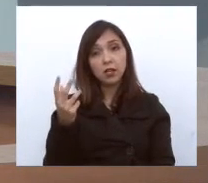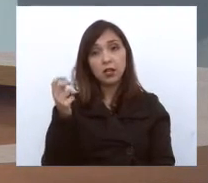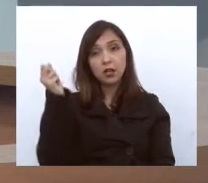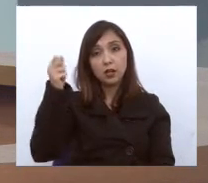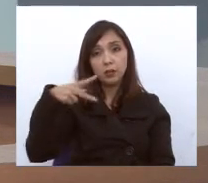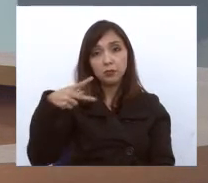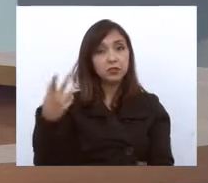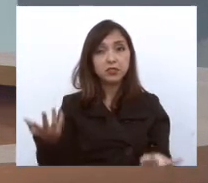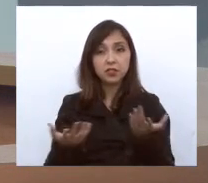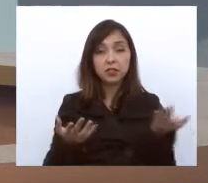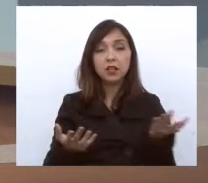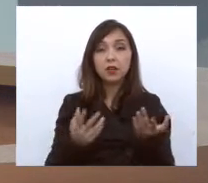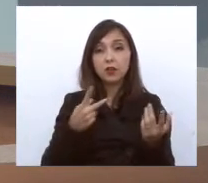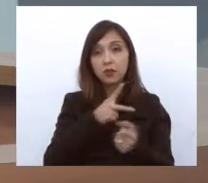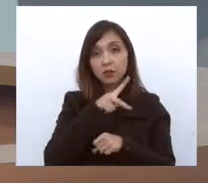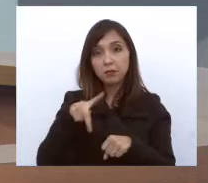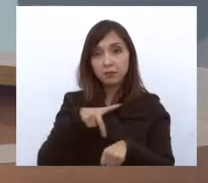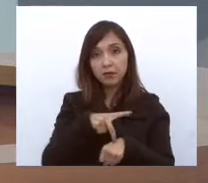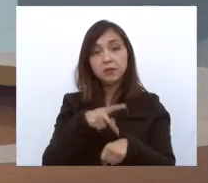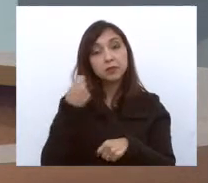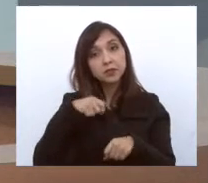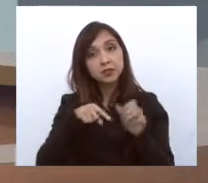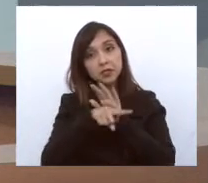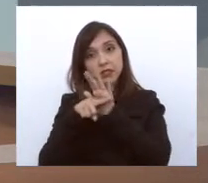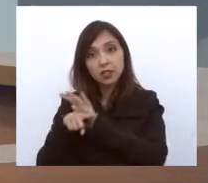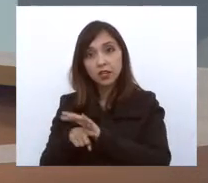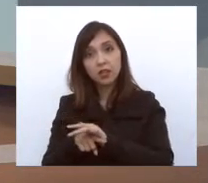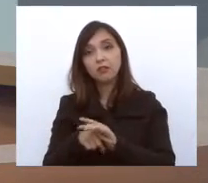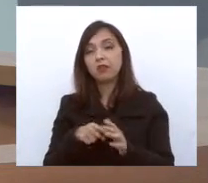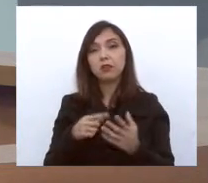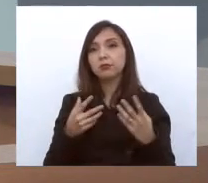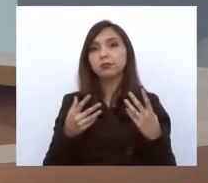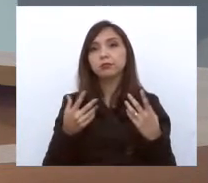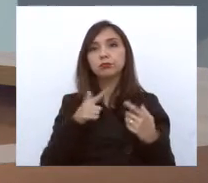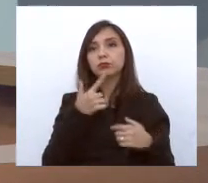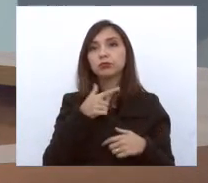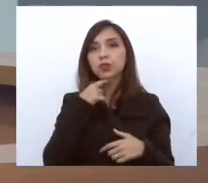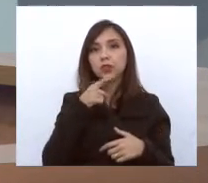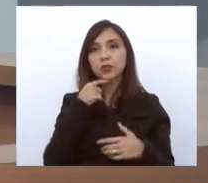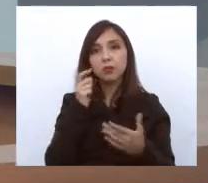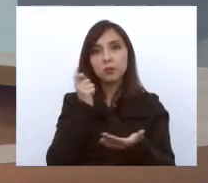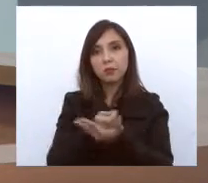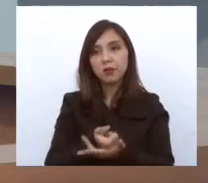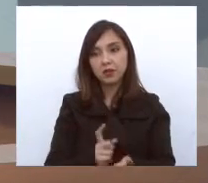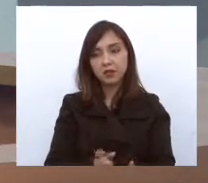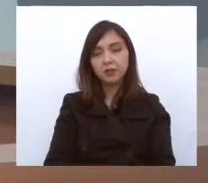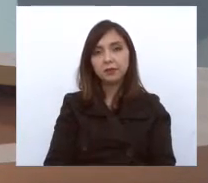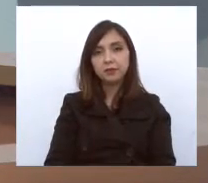sinto muito, nesse país precisa rever e rever muito. Não tem condições de pagar nada, não.